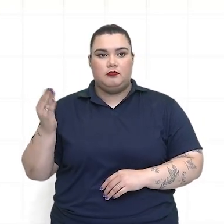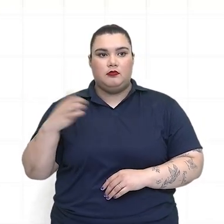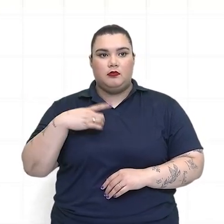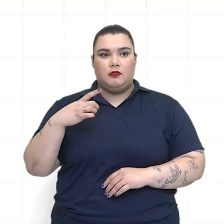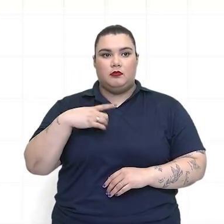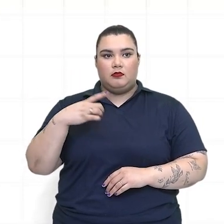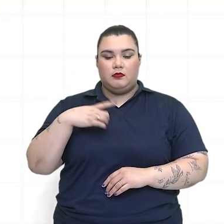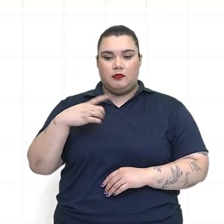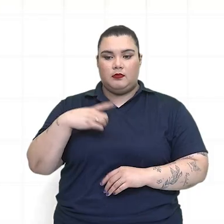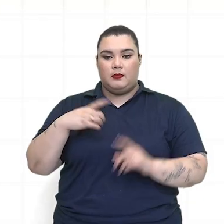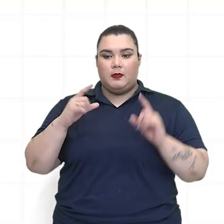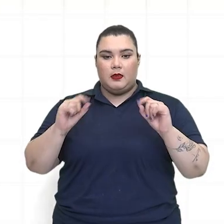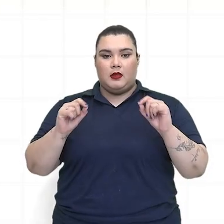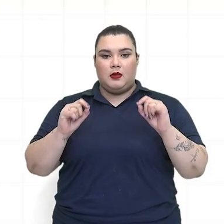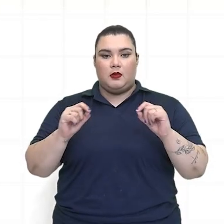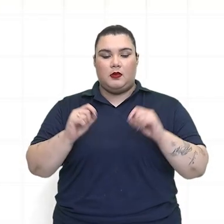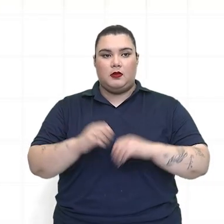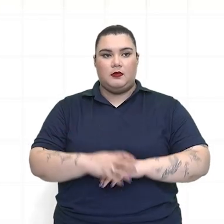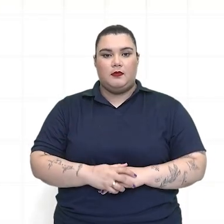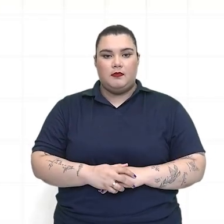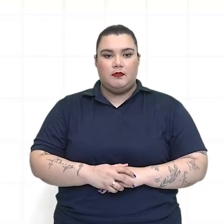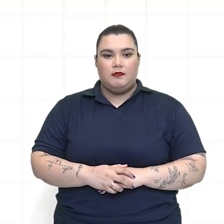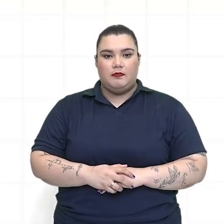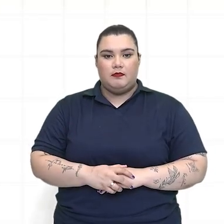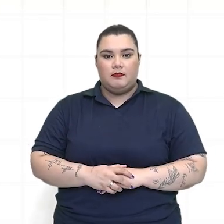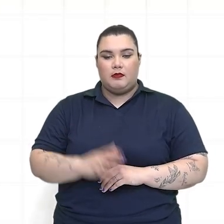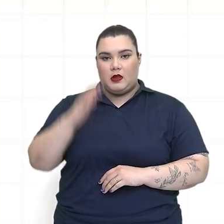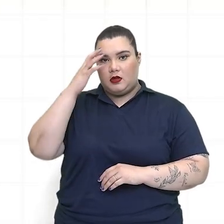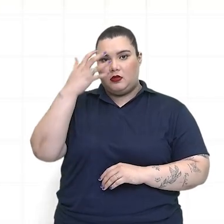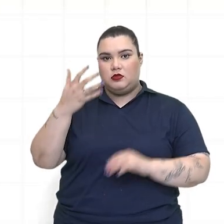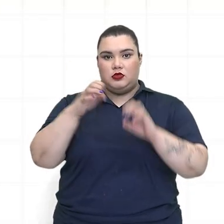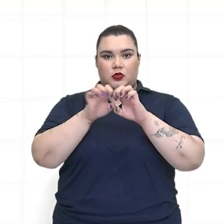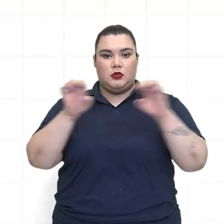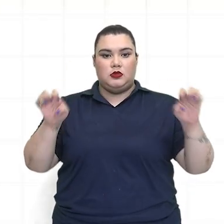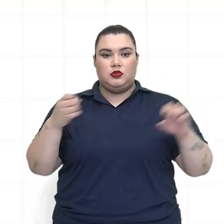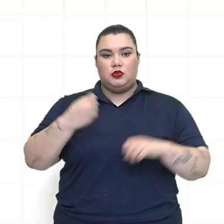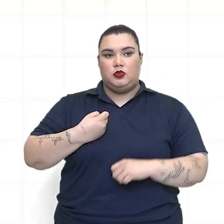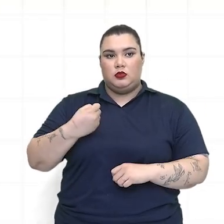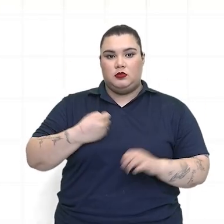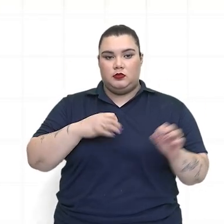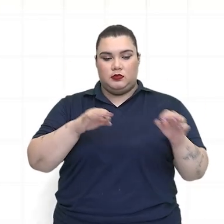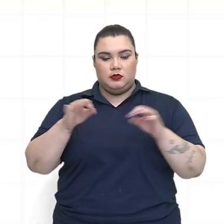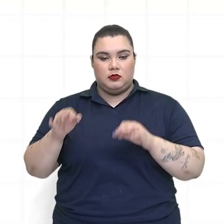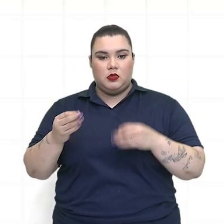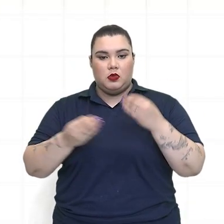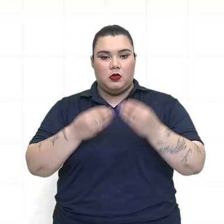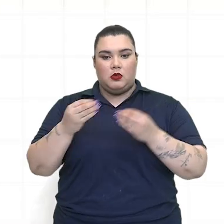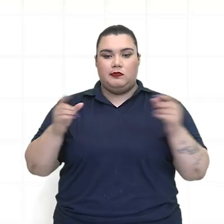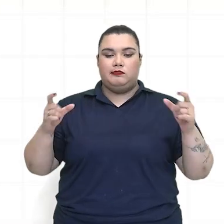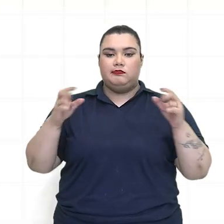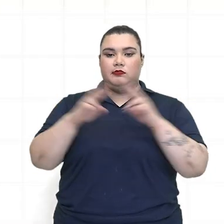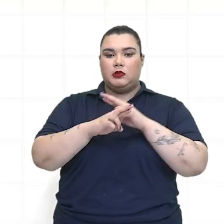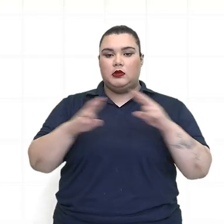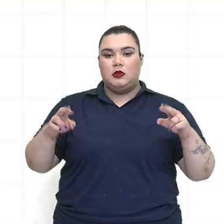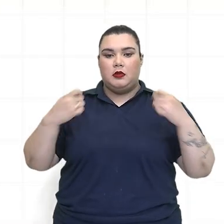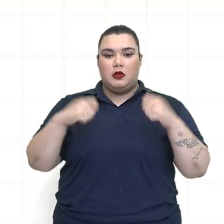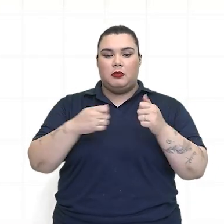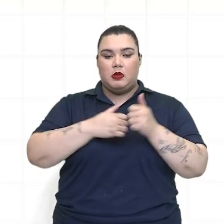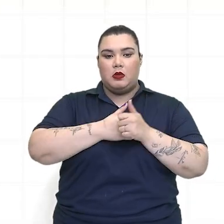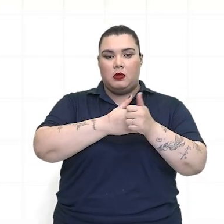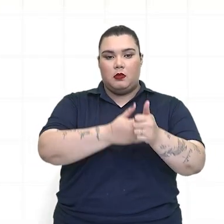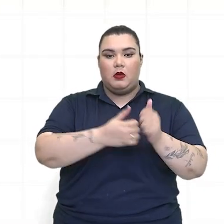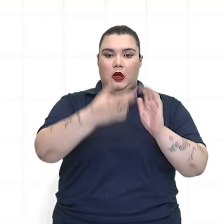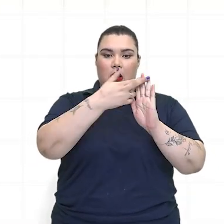resolução de expressões numéricas com os sinais de associação que devem seguir,